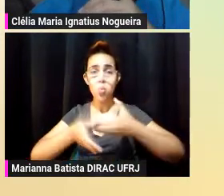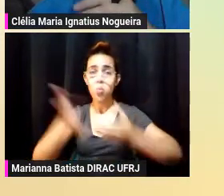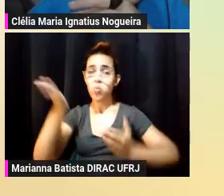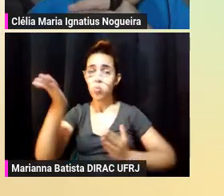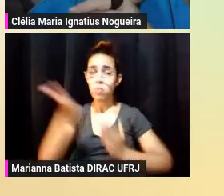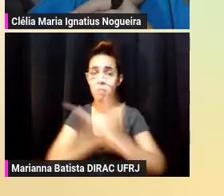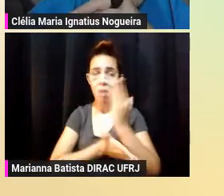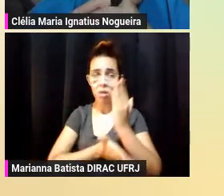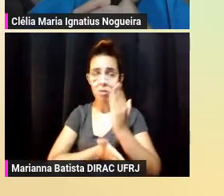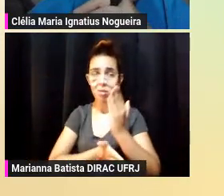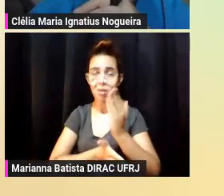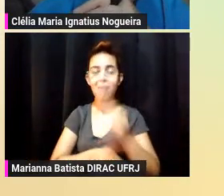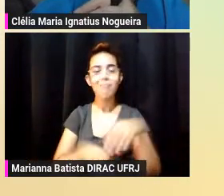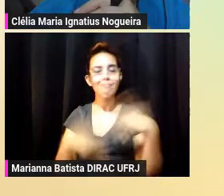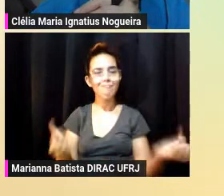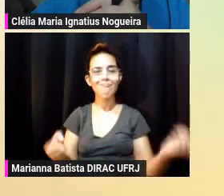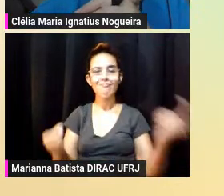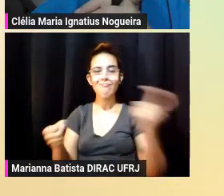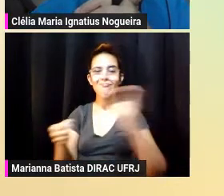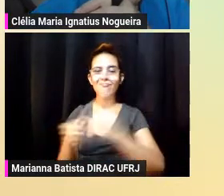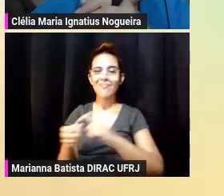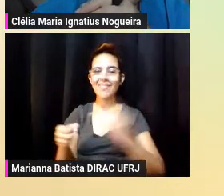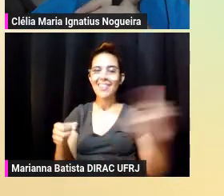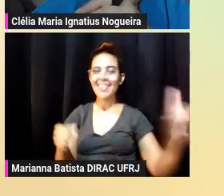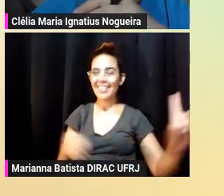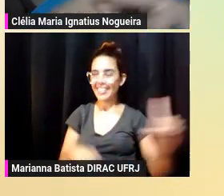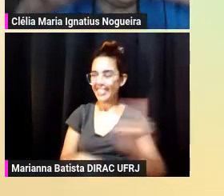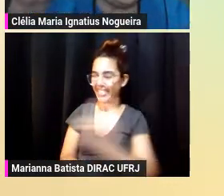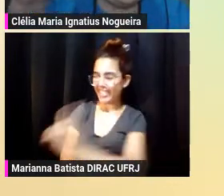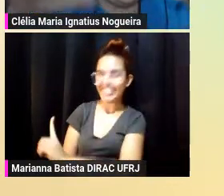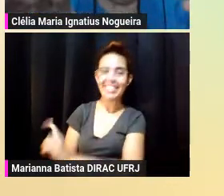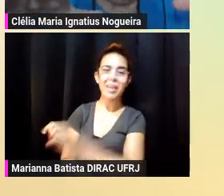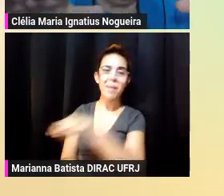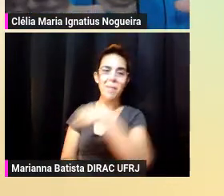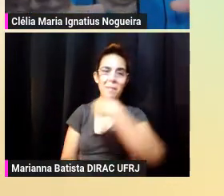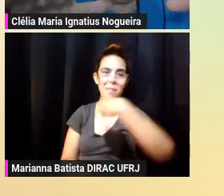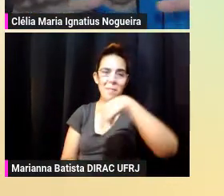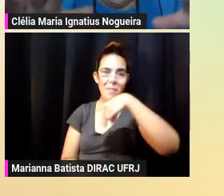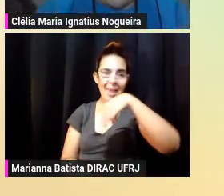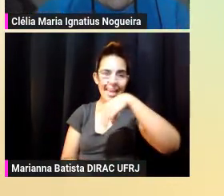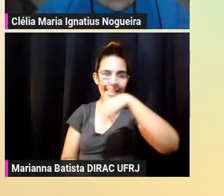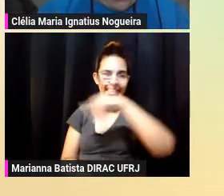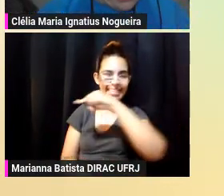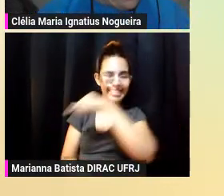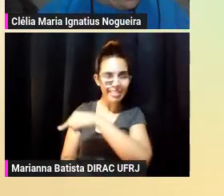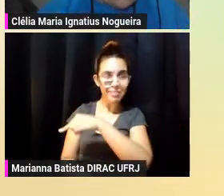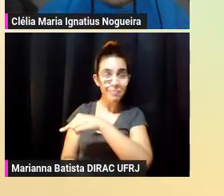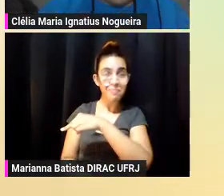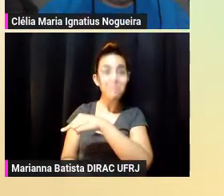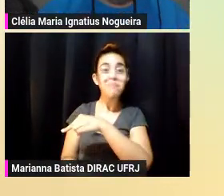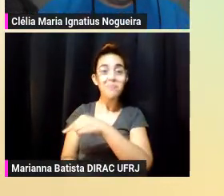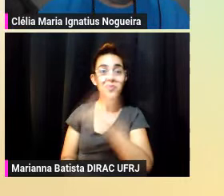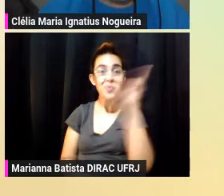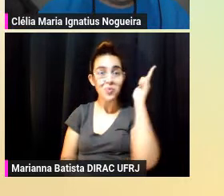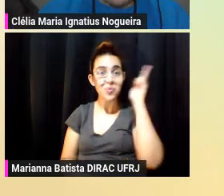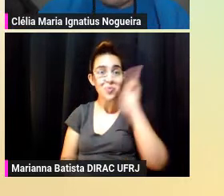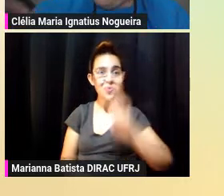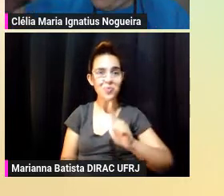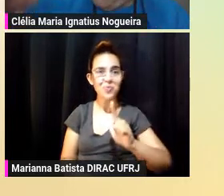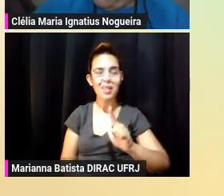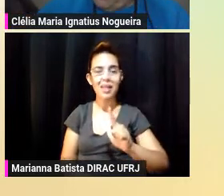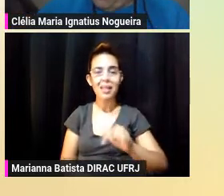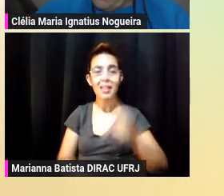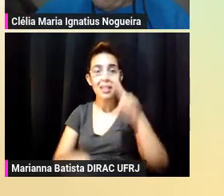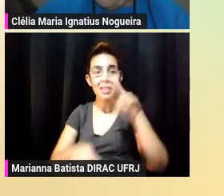E tinha tanto barro, a cidade não era asfaltada direito. Quando eu desci na universidade, eu estava de tamanco, o meu